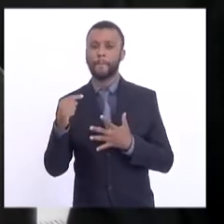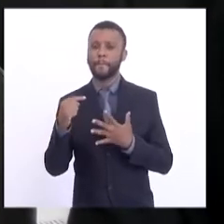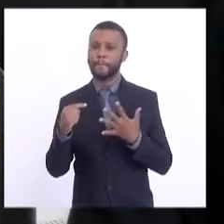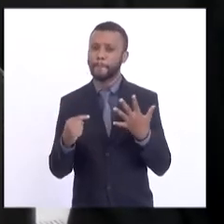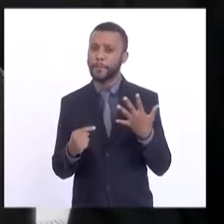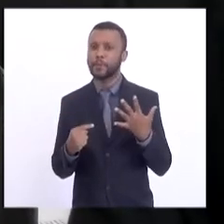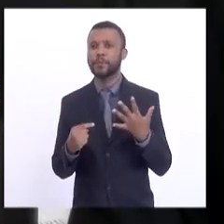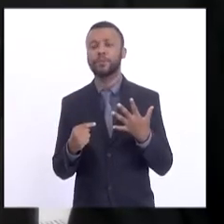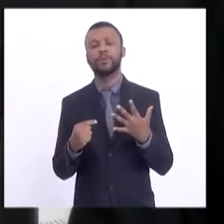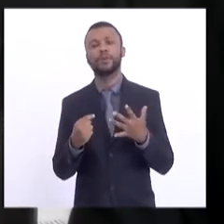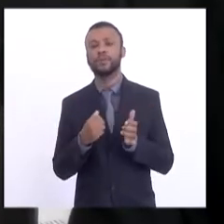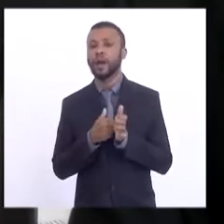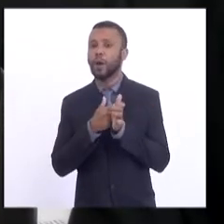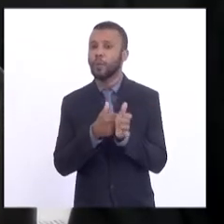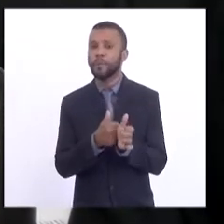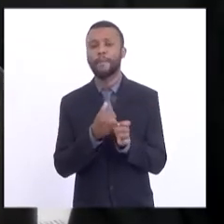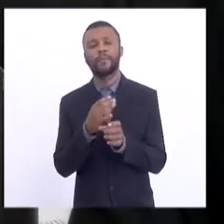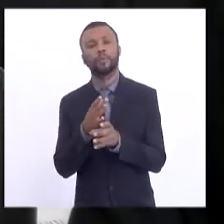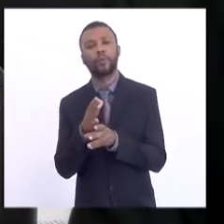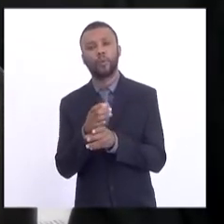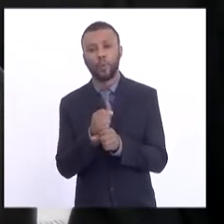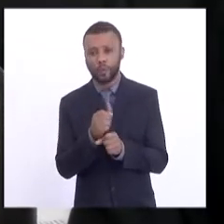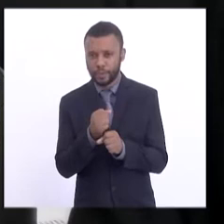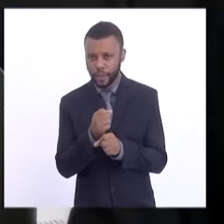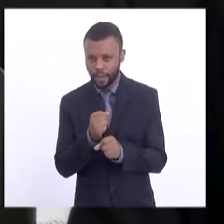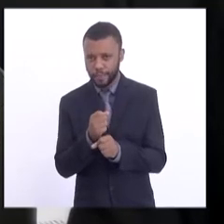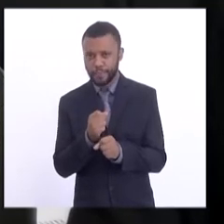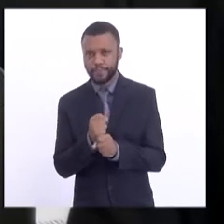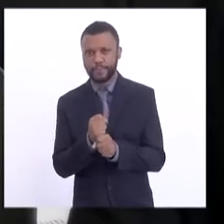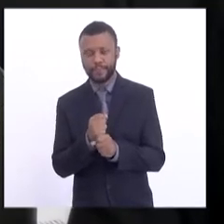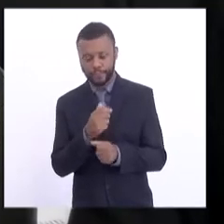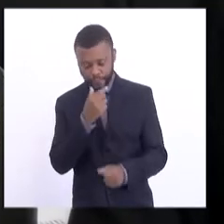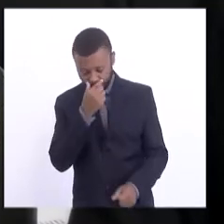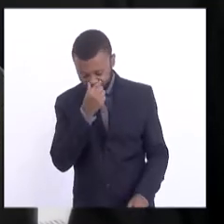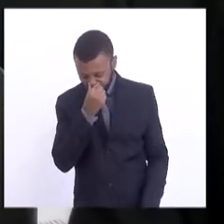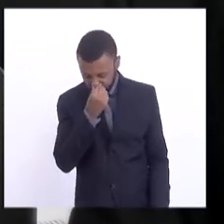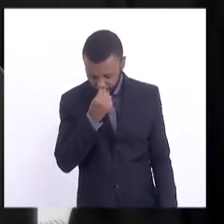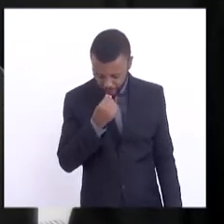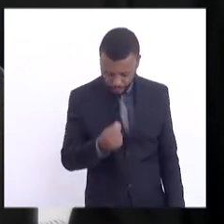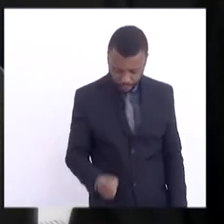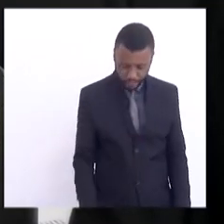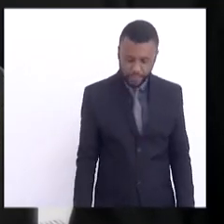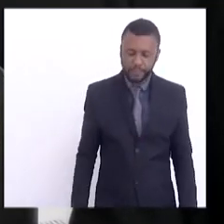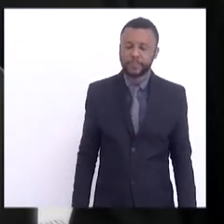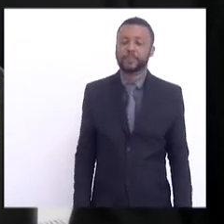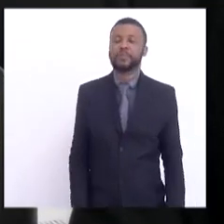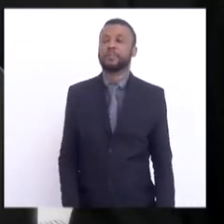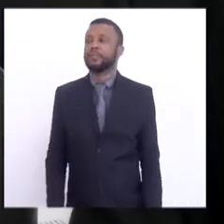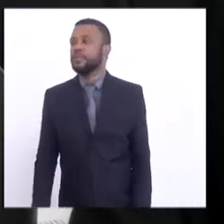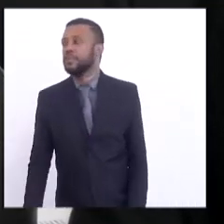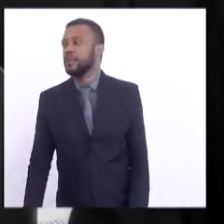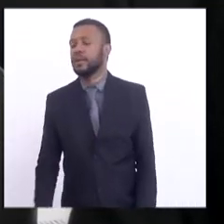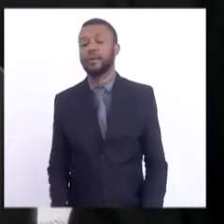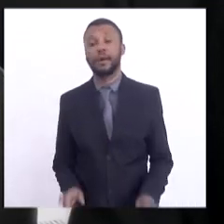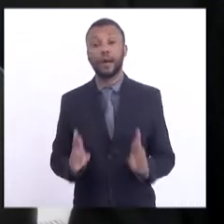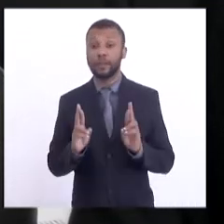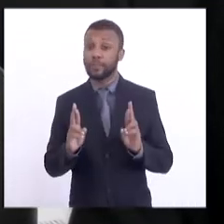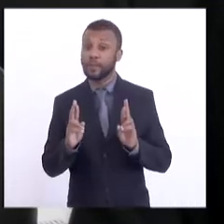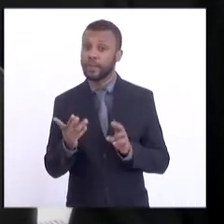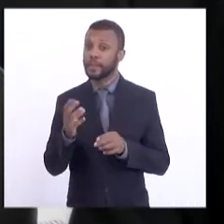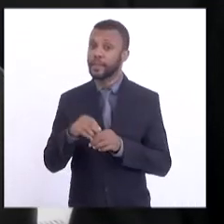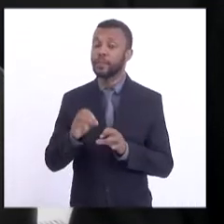acompanhamento contágio e o aspecto de acompanhamento contrário esperamos é dentro desse planejamento